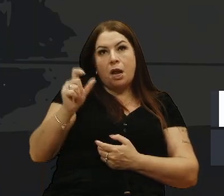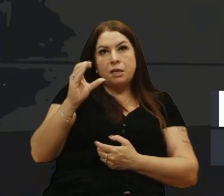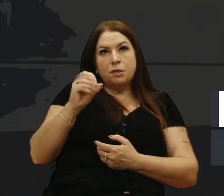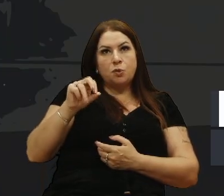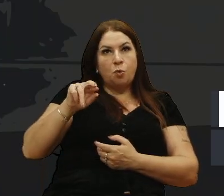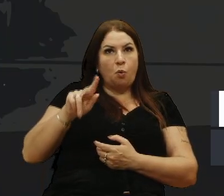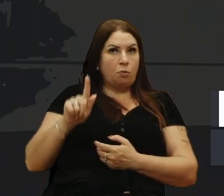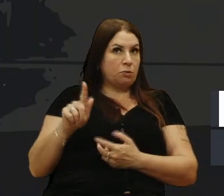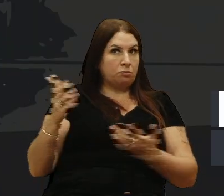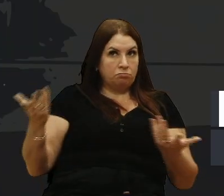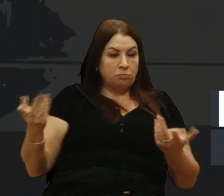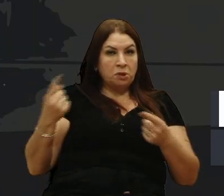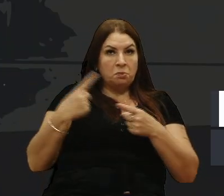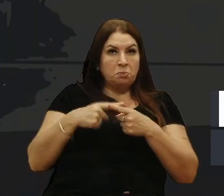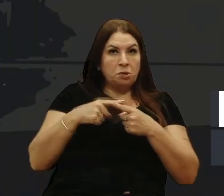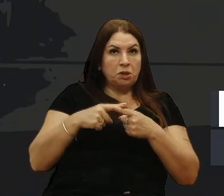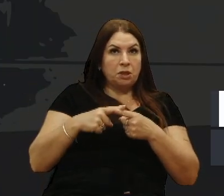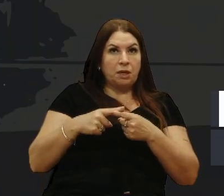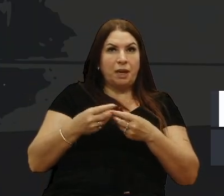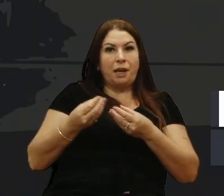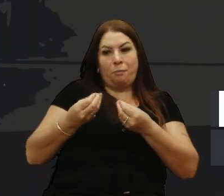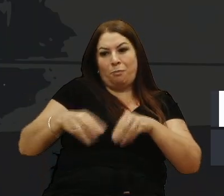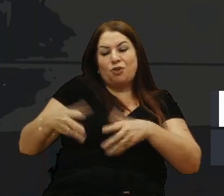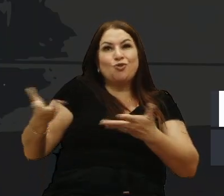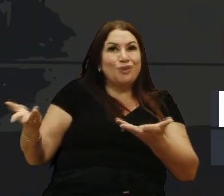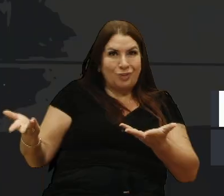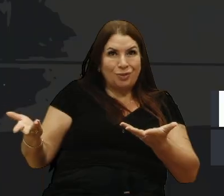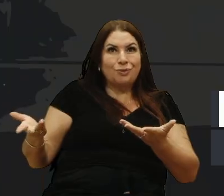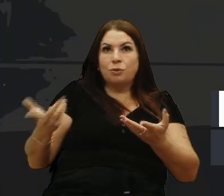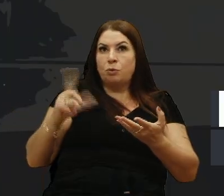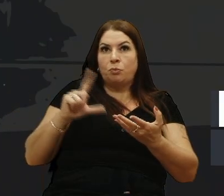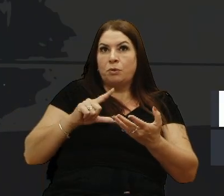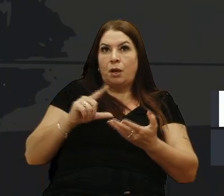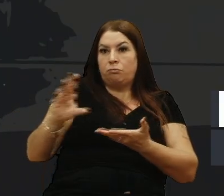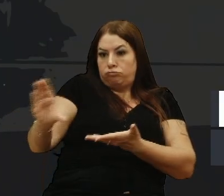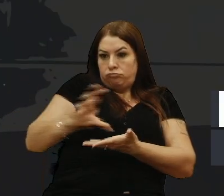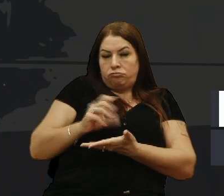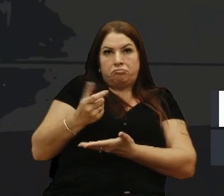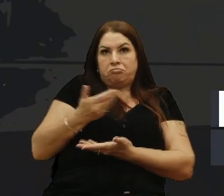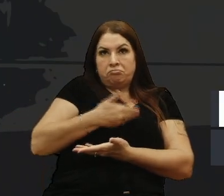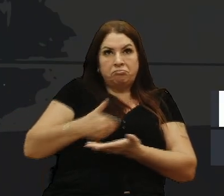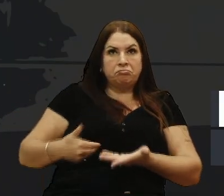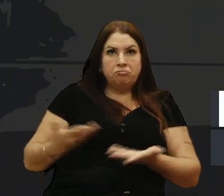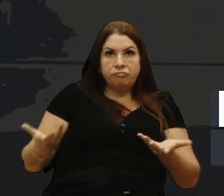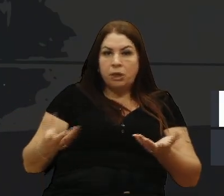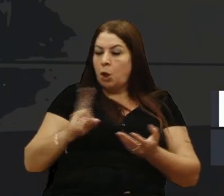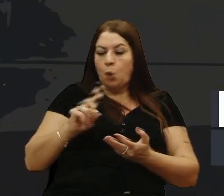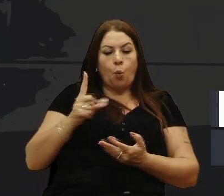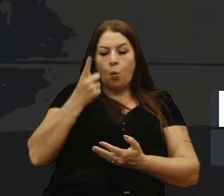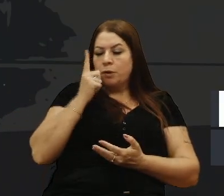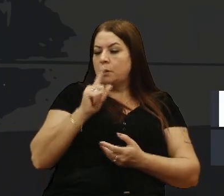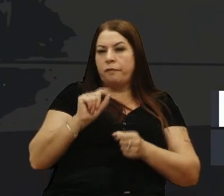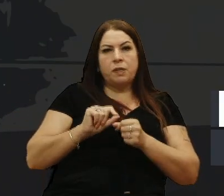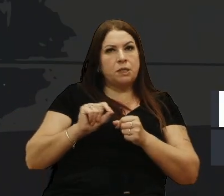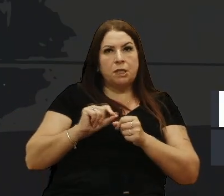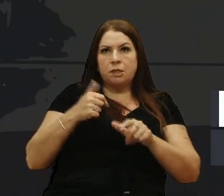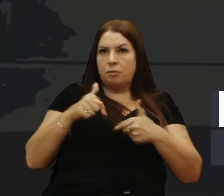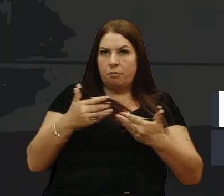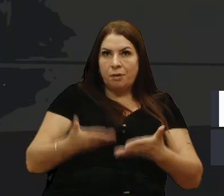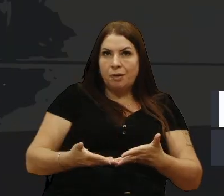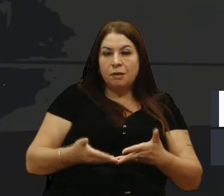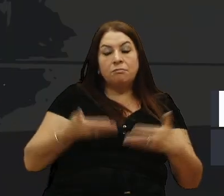até mesmo porque onera elas demais e elas não têm entrada nenhum de recurso público, elas não conseguiriam fazer esse